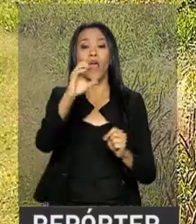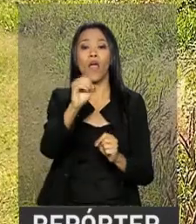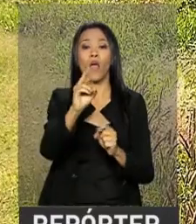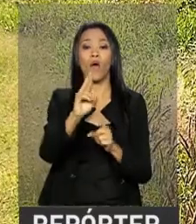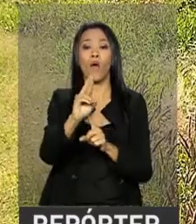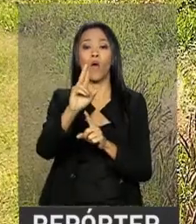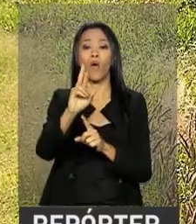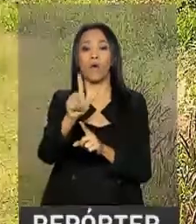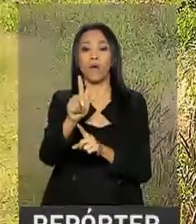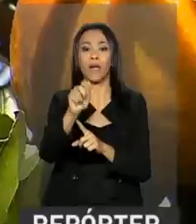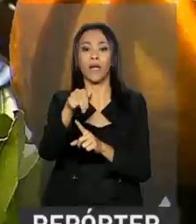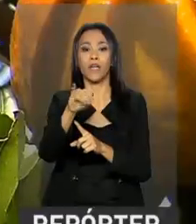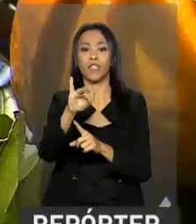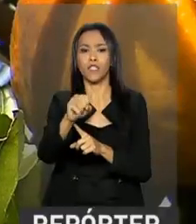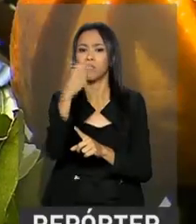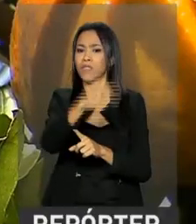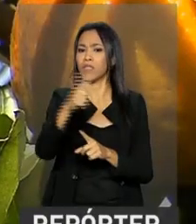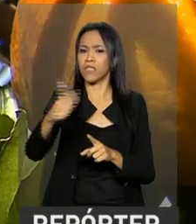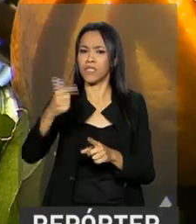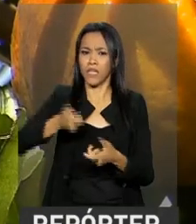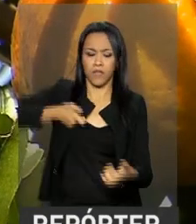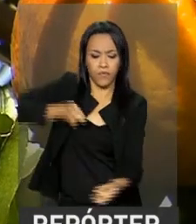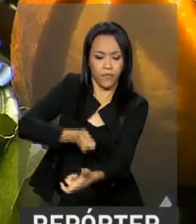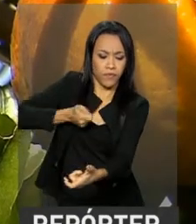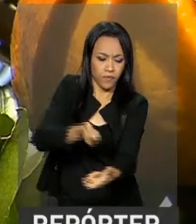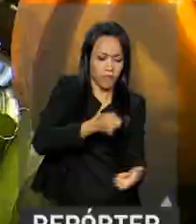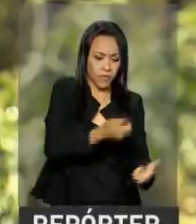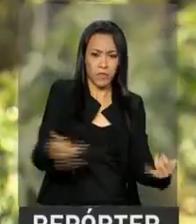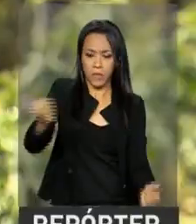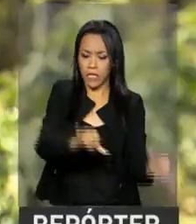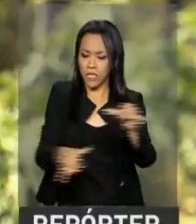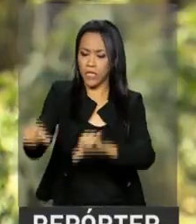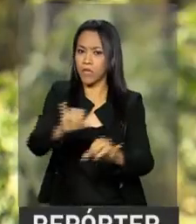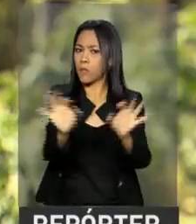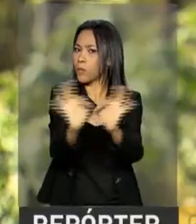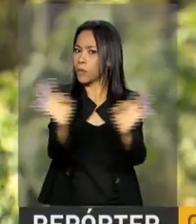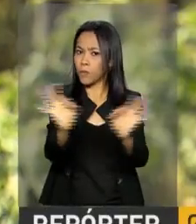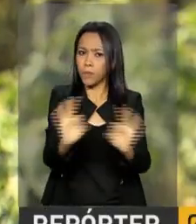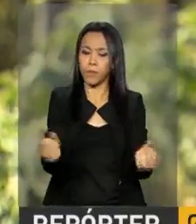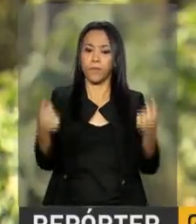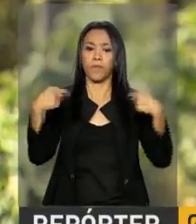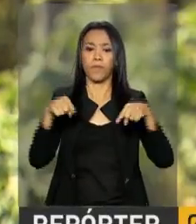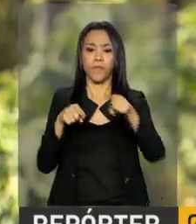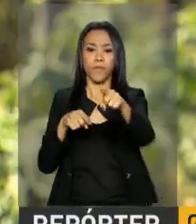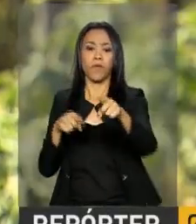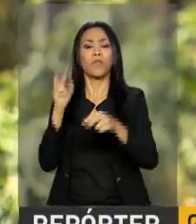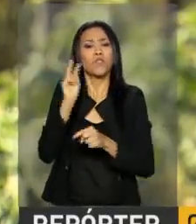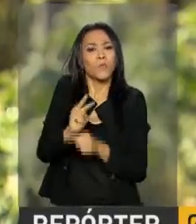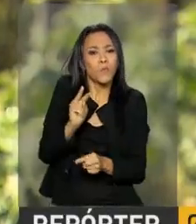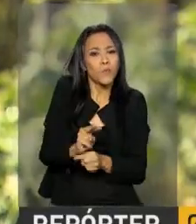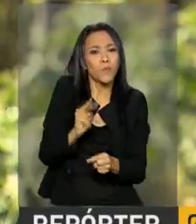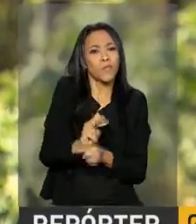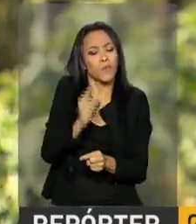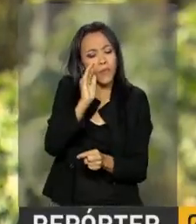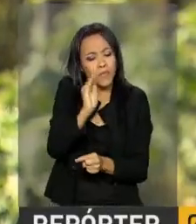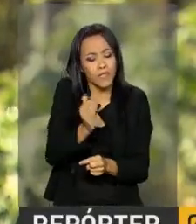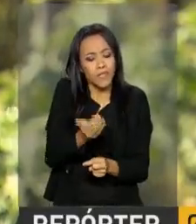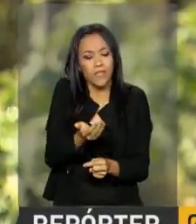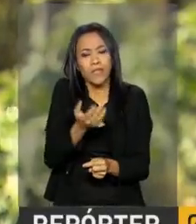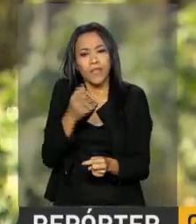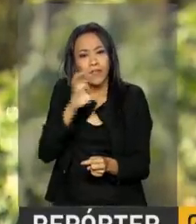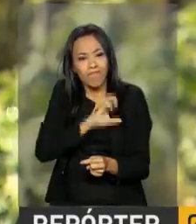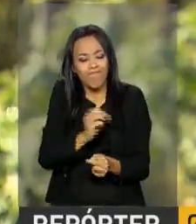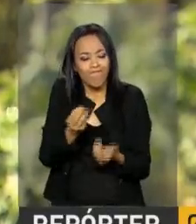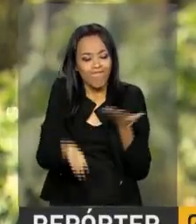sem agrotóxicos e sem fertilizantes químicos porém seu produto orgânico é que a gente cuide com a carne porque a gente sabe que as pessoas se